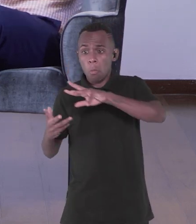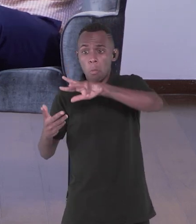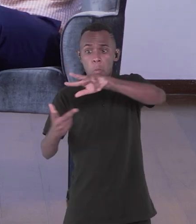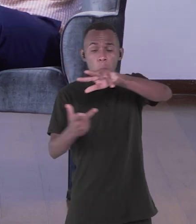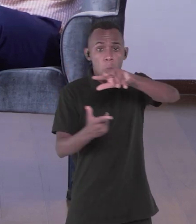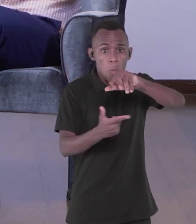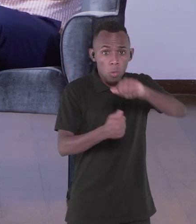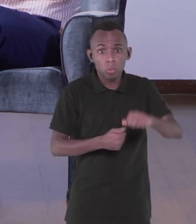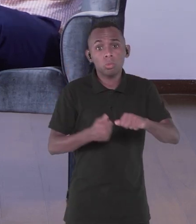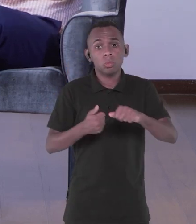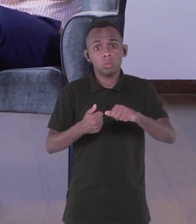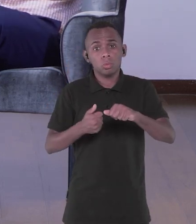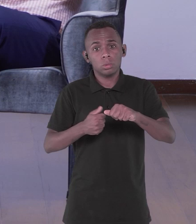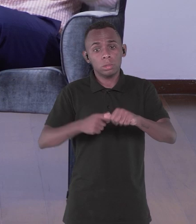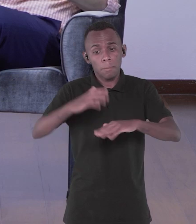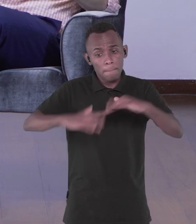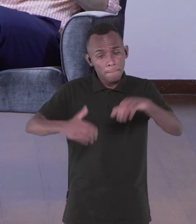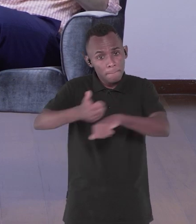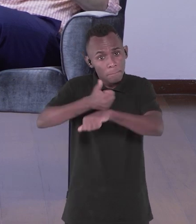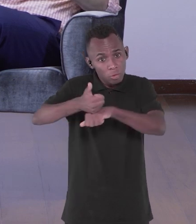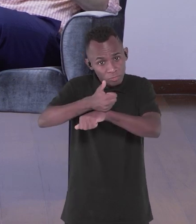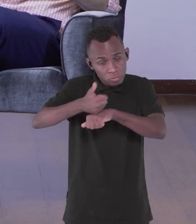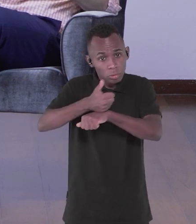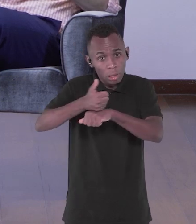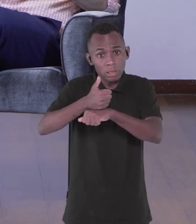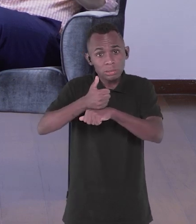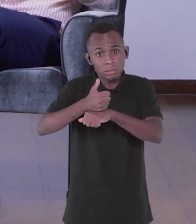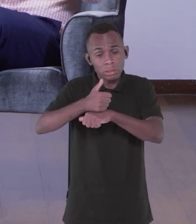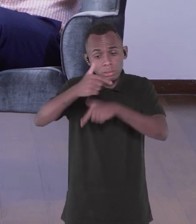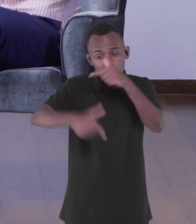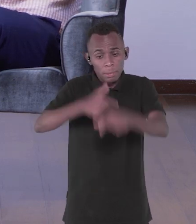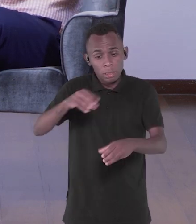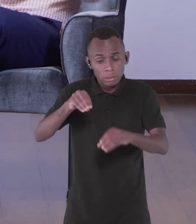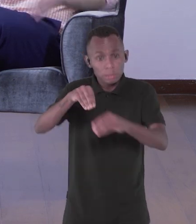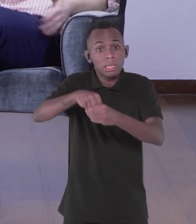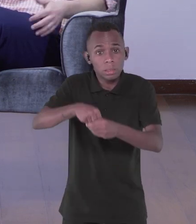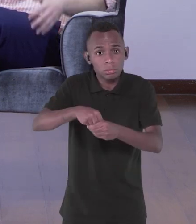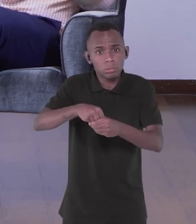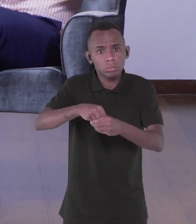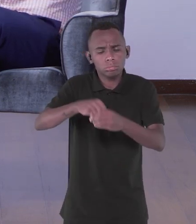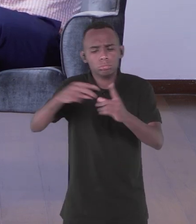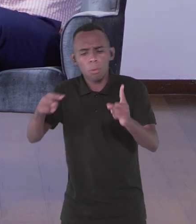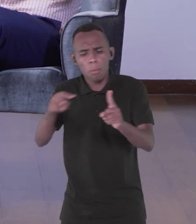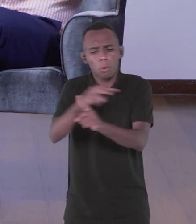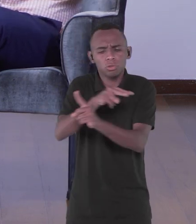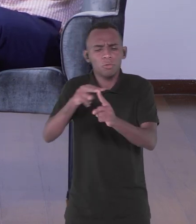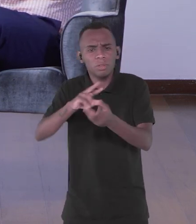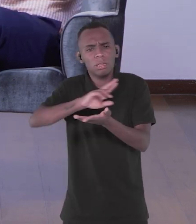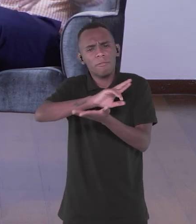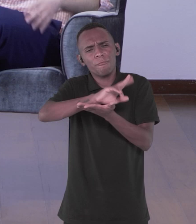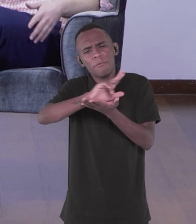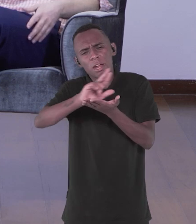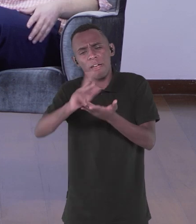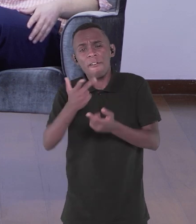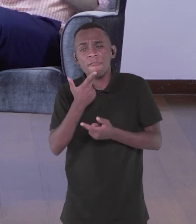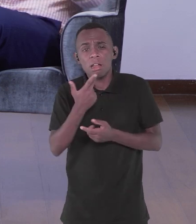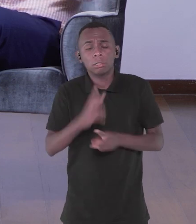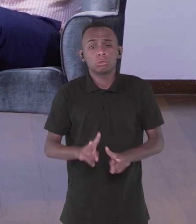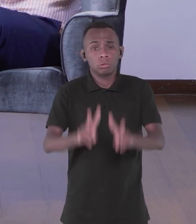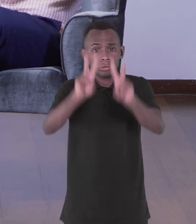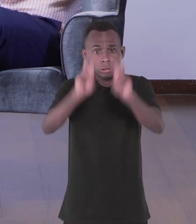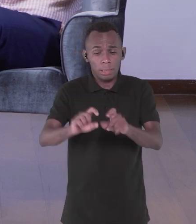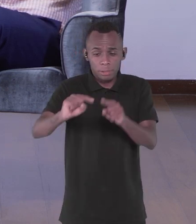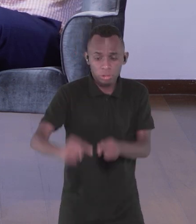um cobrindo política externa a partir do seu ponto de vista, e todos falando basicamente daqueles mesmos desafios,